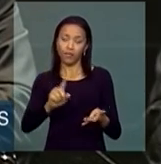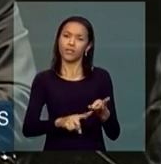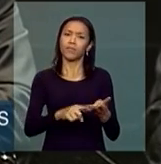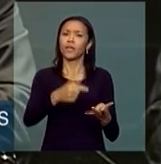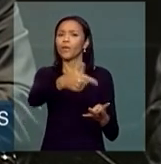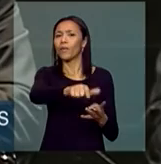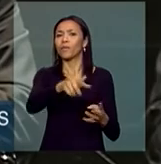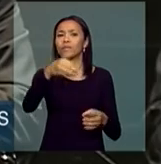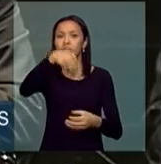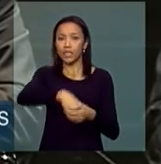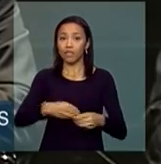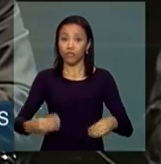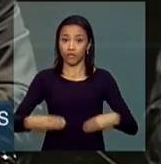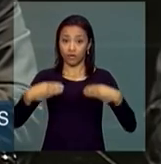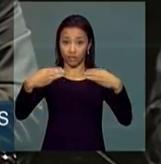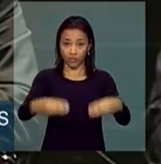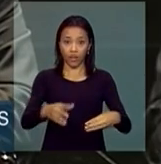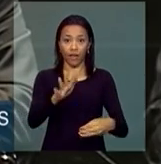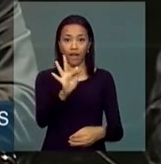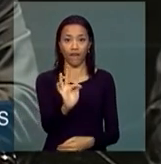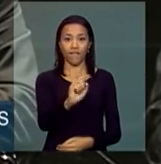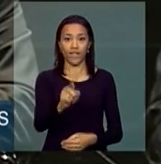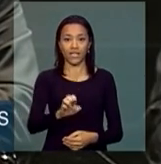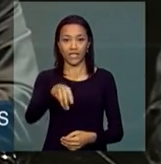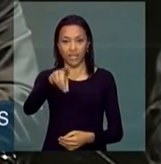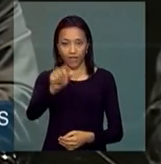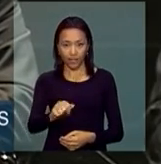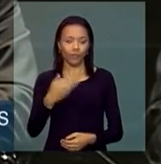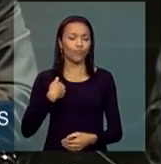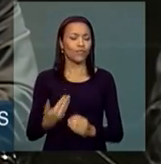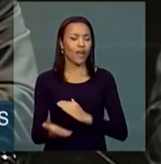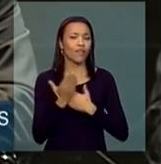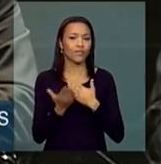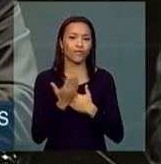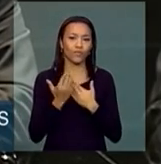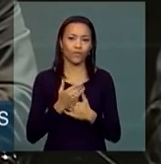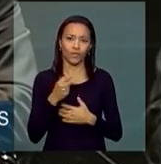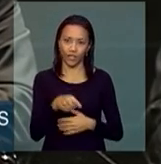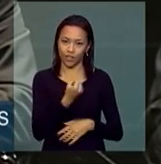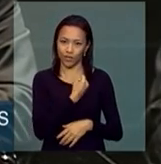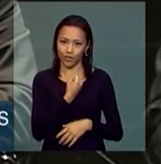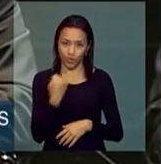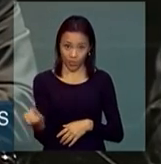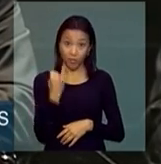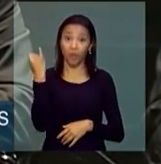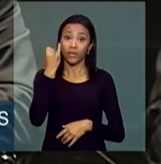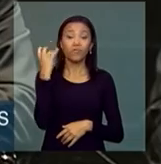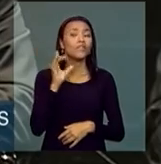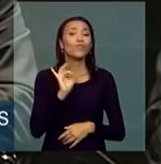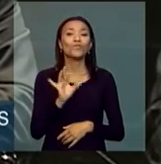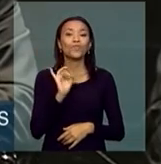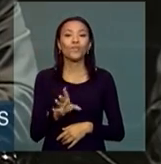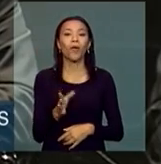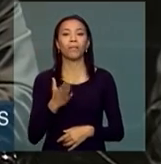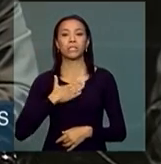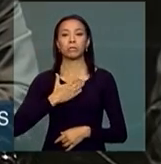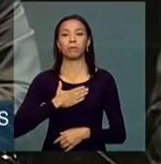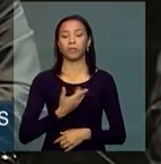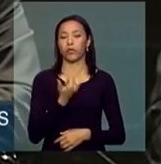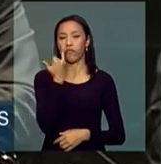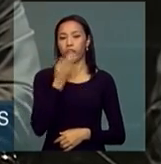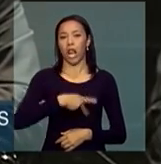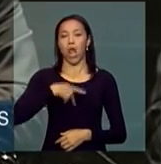aqueles que na fazenda nos ajudam a construir esses números tão importantes. Não apenas para a gente bater no peito e dizer,